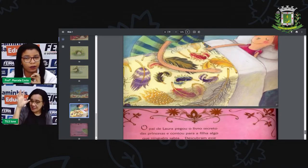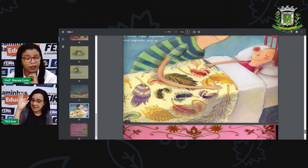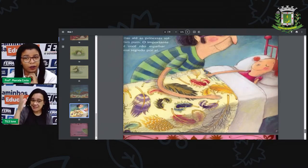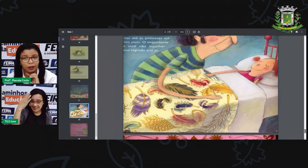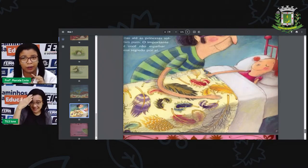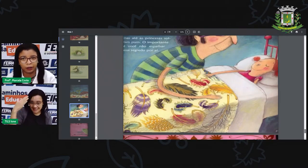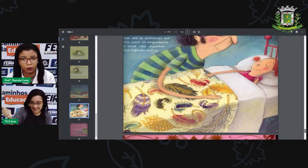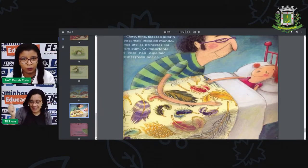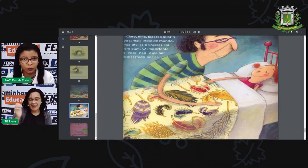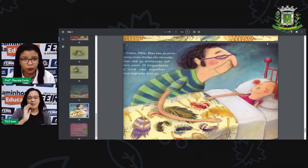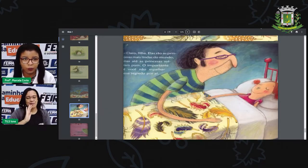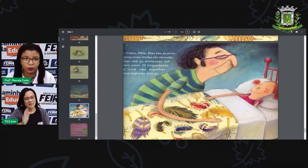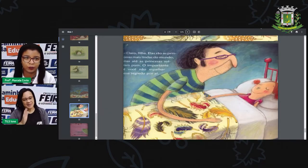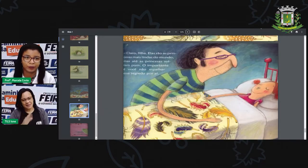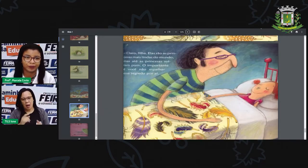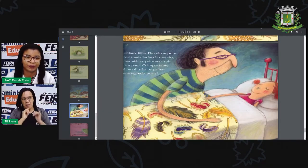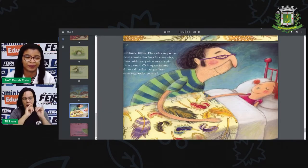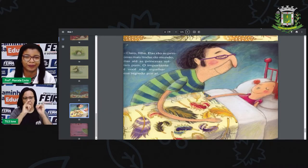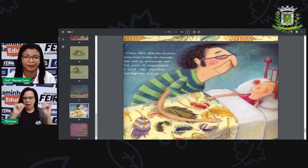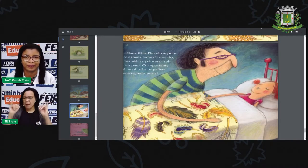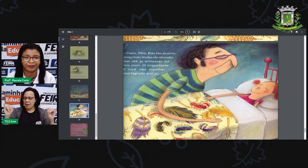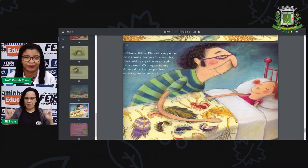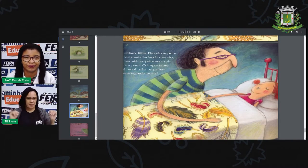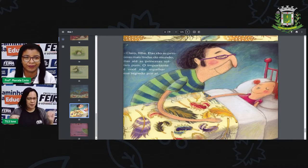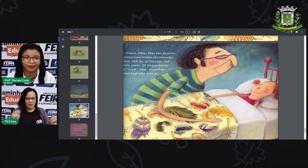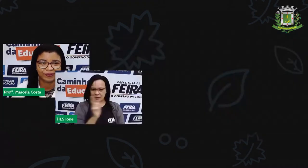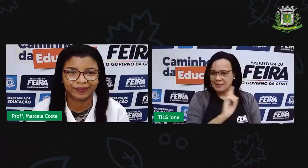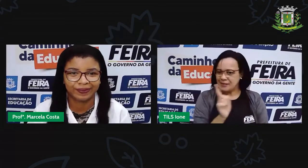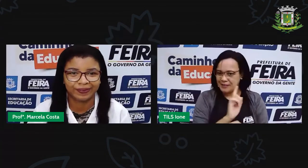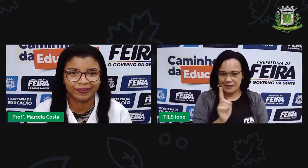saia contando aí para todo mundo.